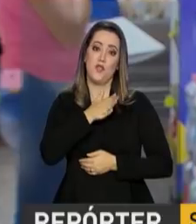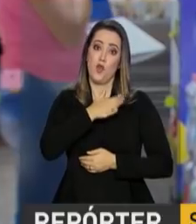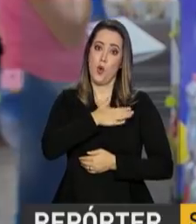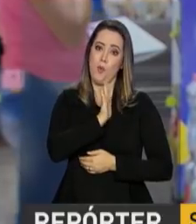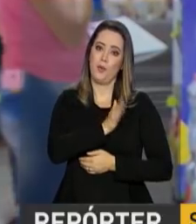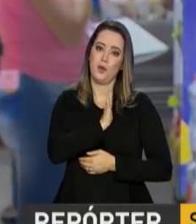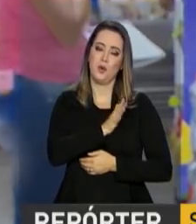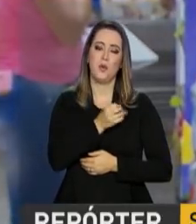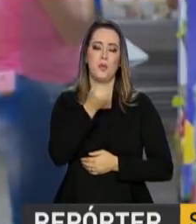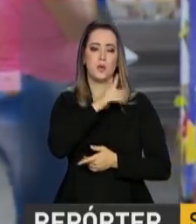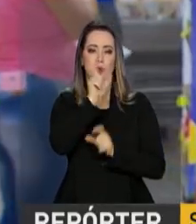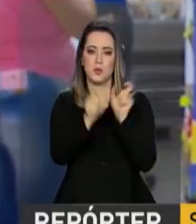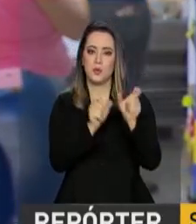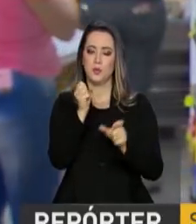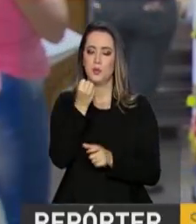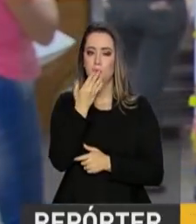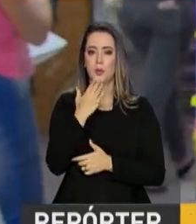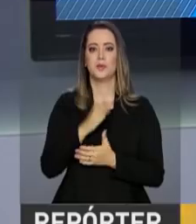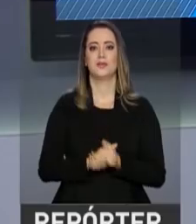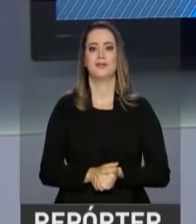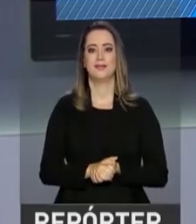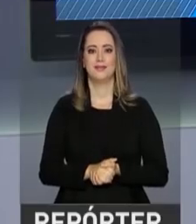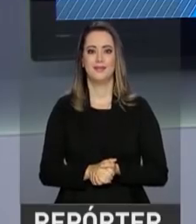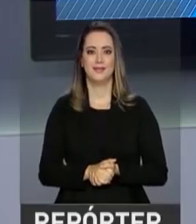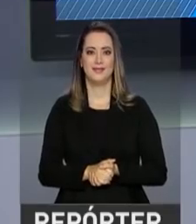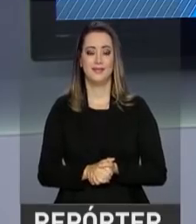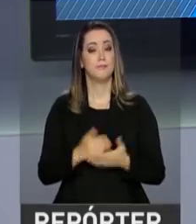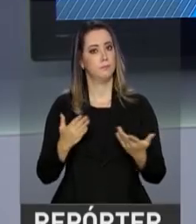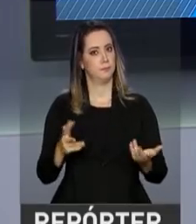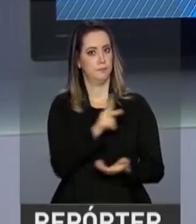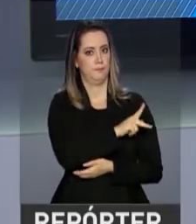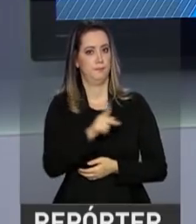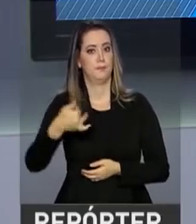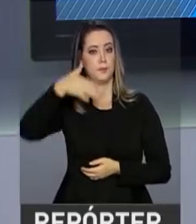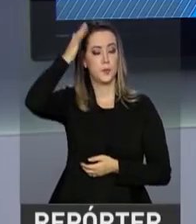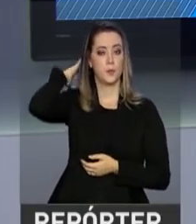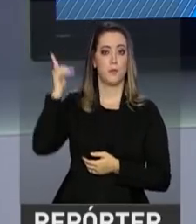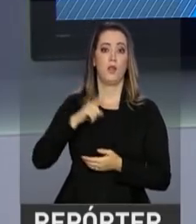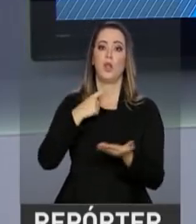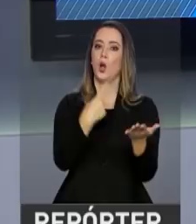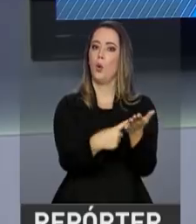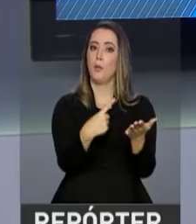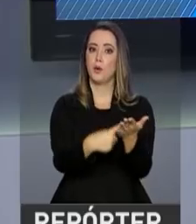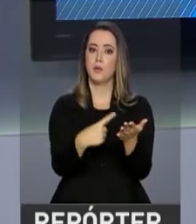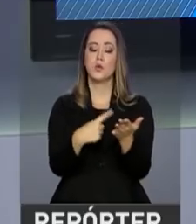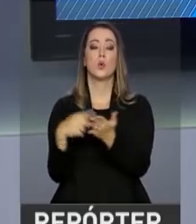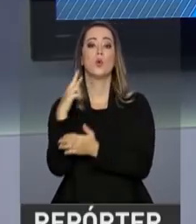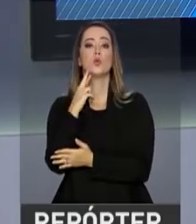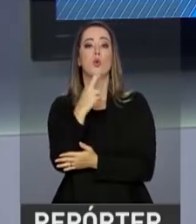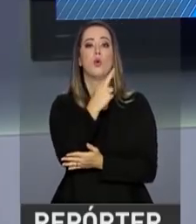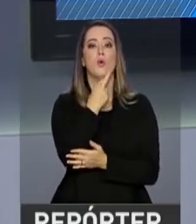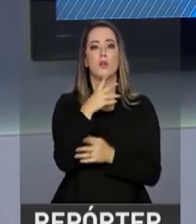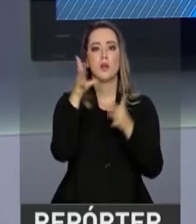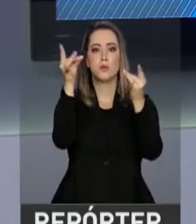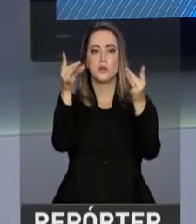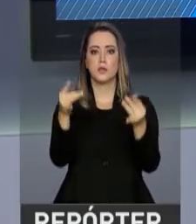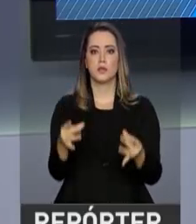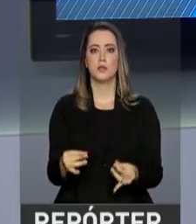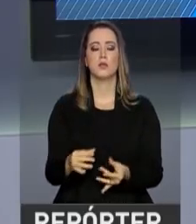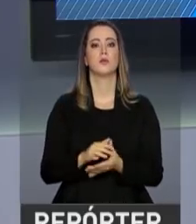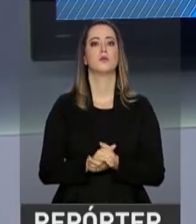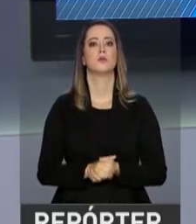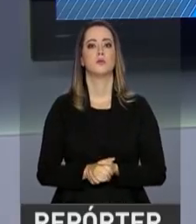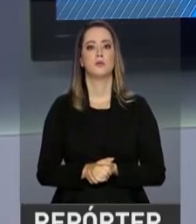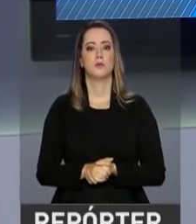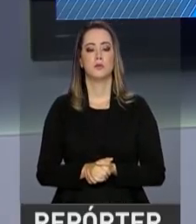tem gente boa demais e o presidente michel temer tem agenda hoje em roraima os detalhes com a repórter cleide